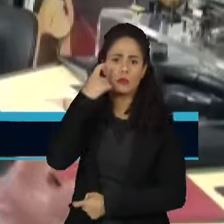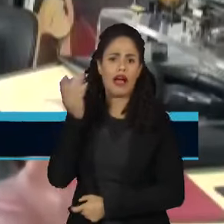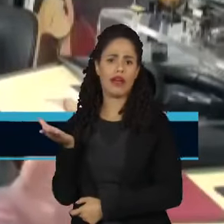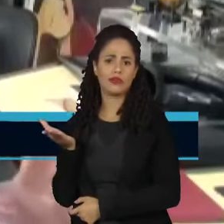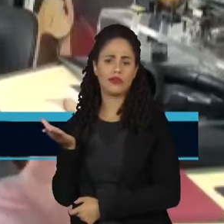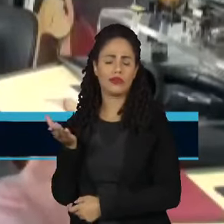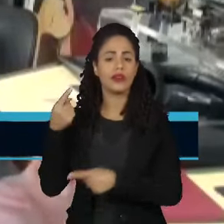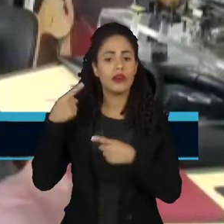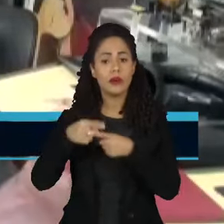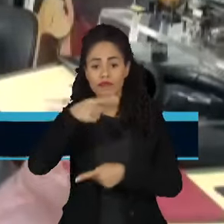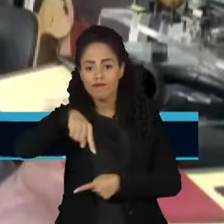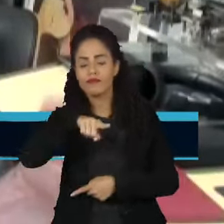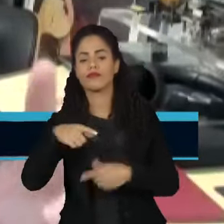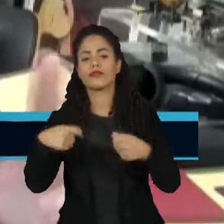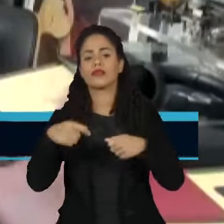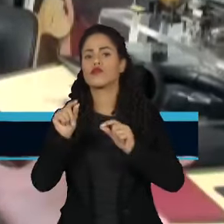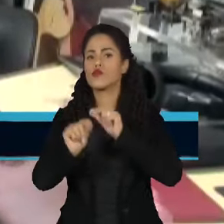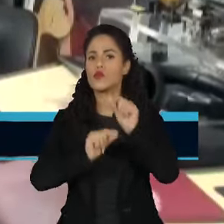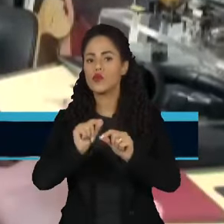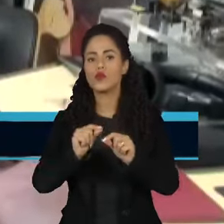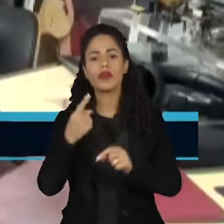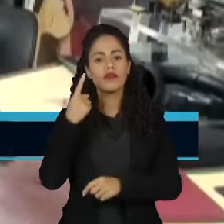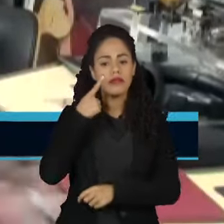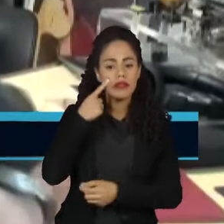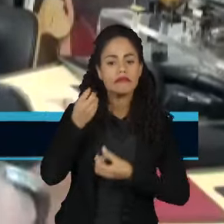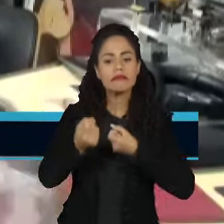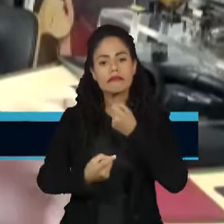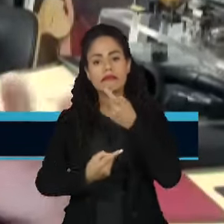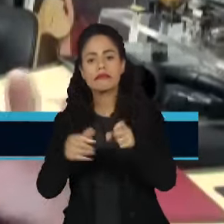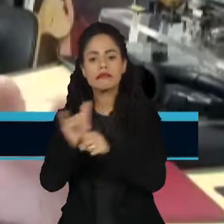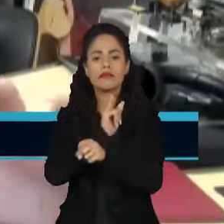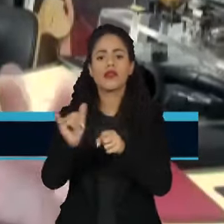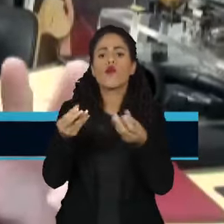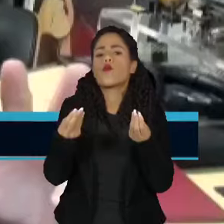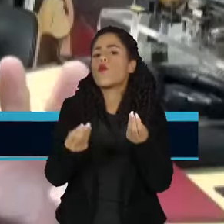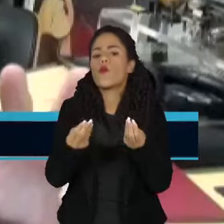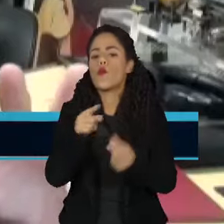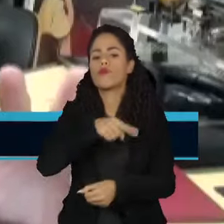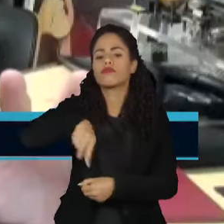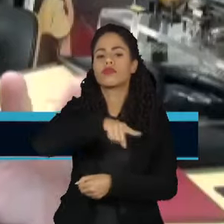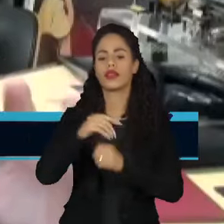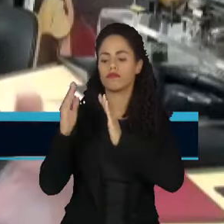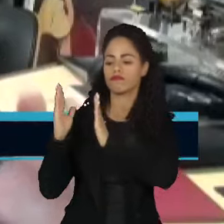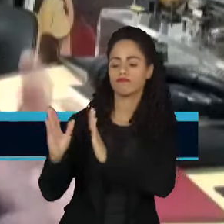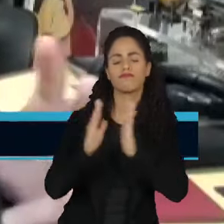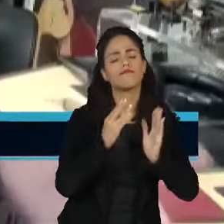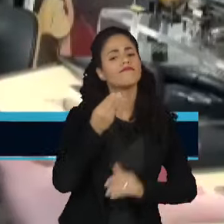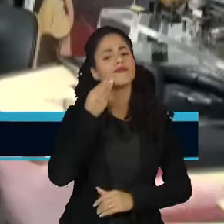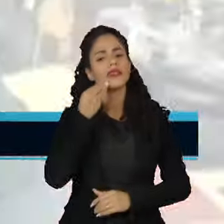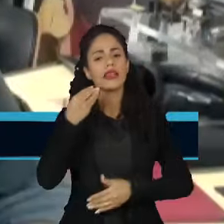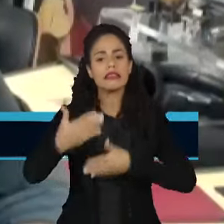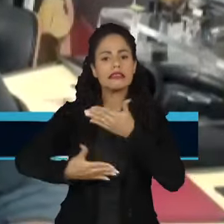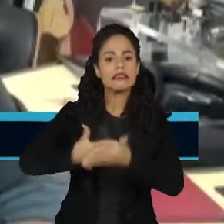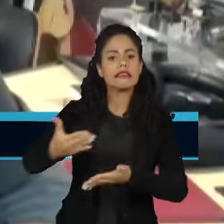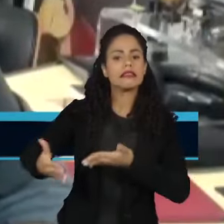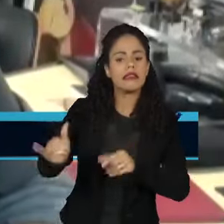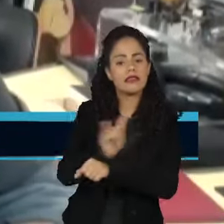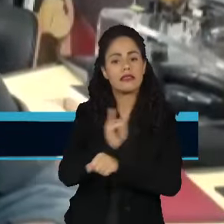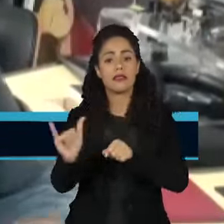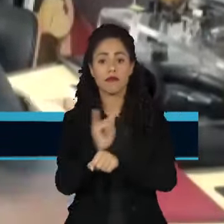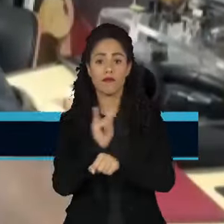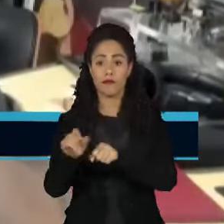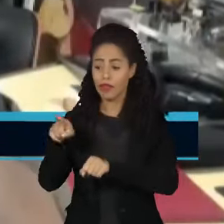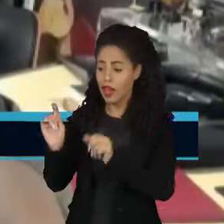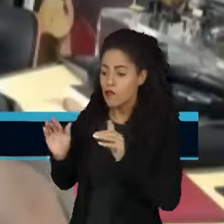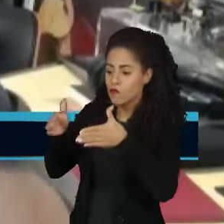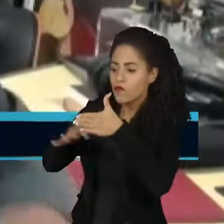Então, você precisa dar alguns sinais para estancar esse processo, para ganhar tempo. Esse setor